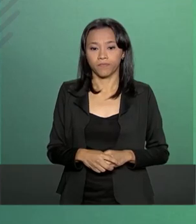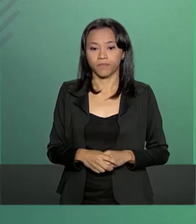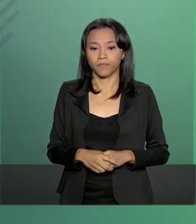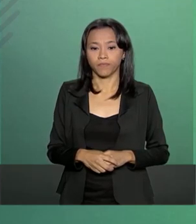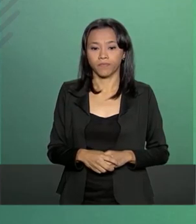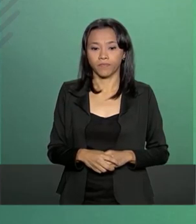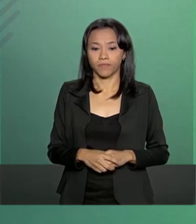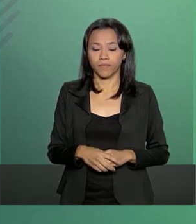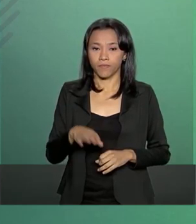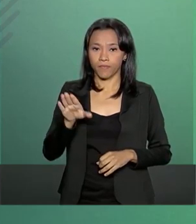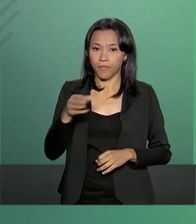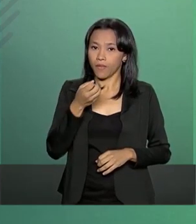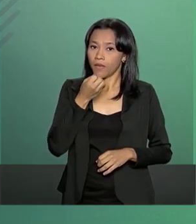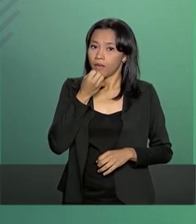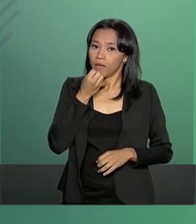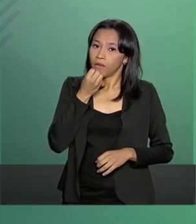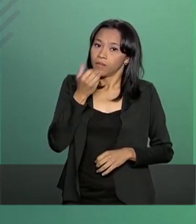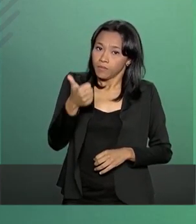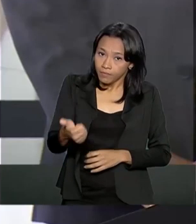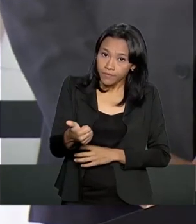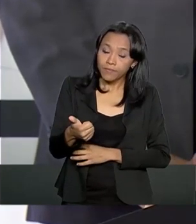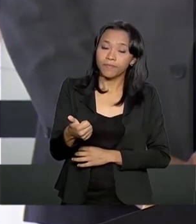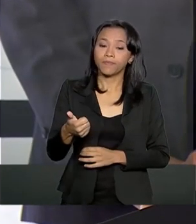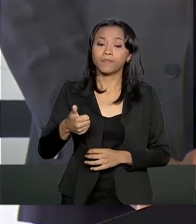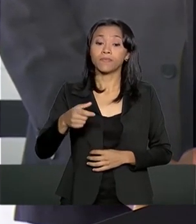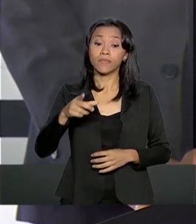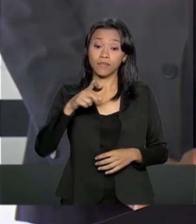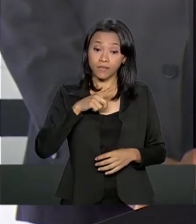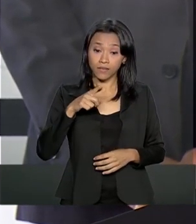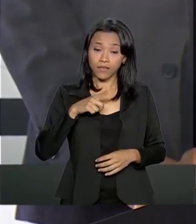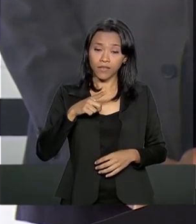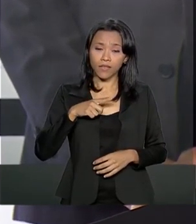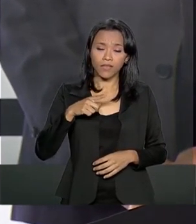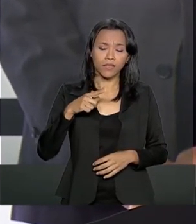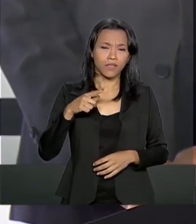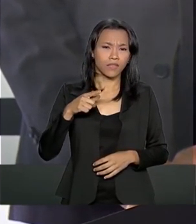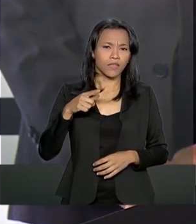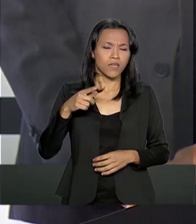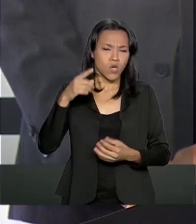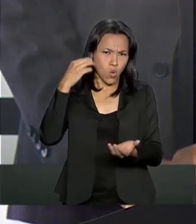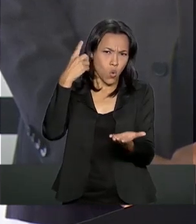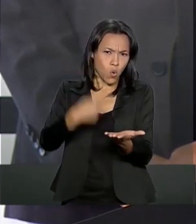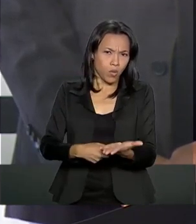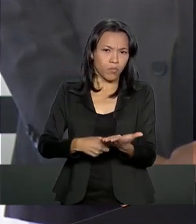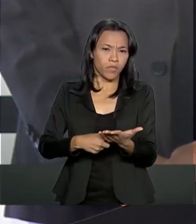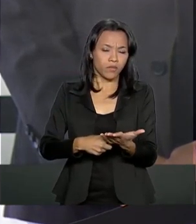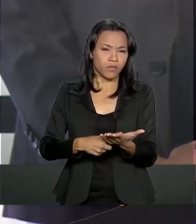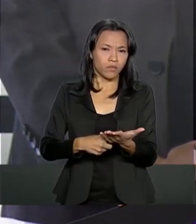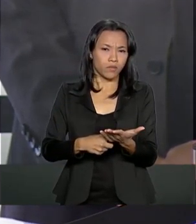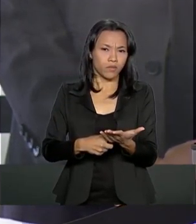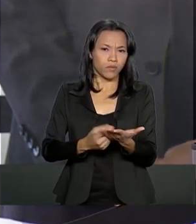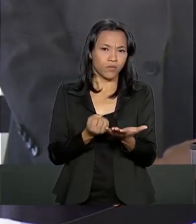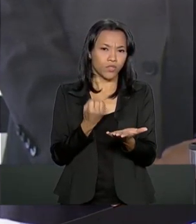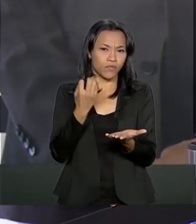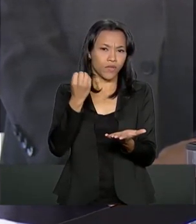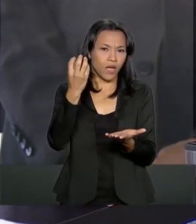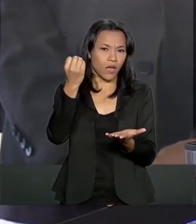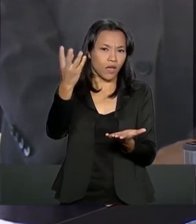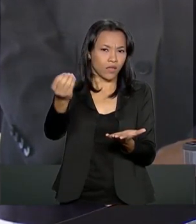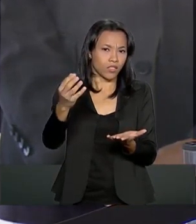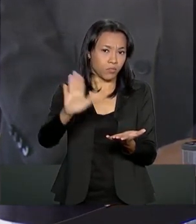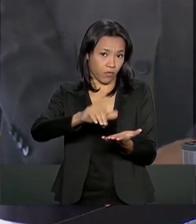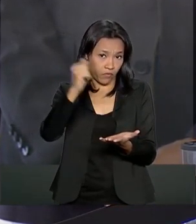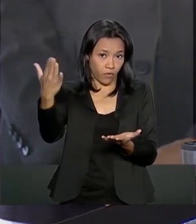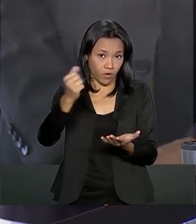Porta-voz, tudo bem? Thalita Fernandes, da Folha de São Paulo. Tem previsão do presidente manter aquelas agendas de viagens ao exterior, para Israel,